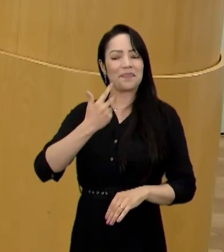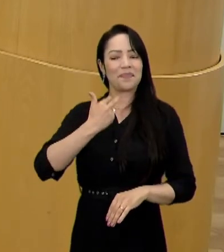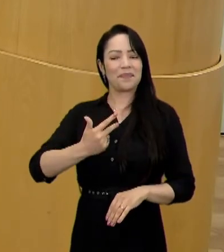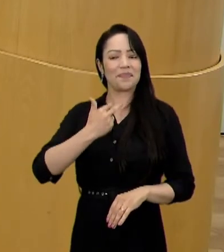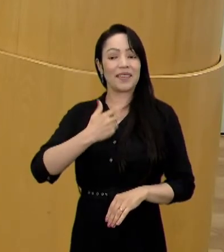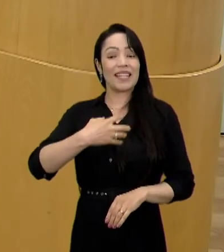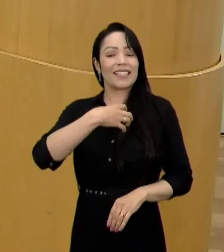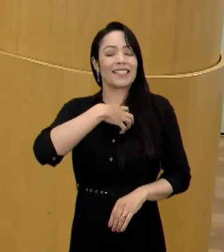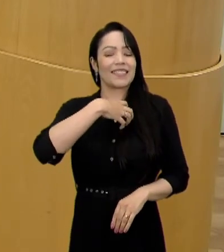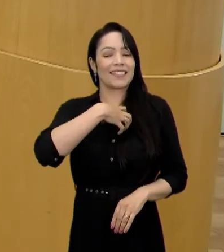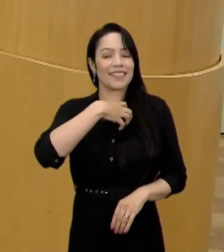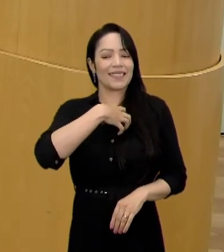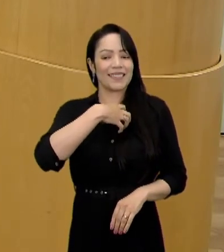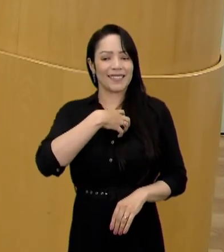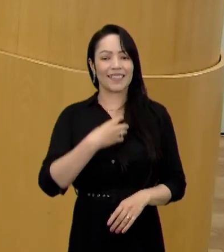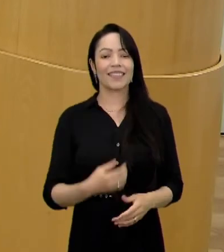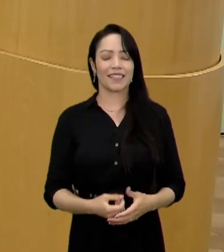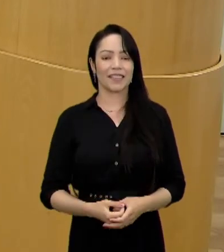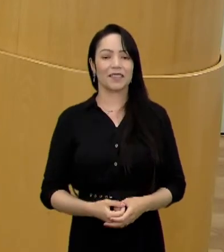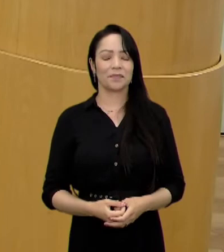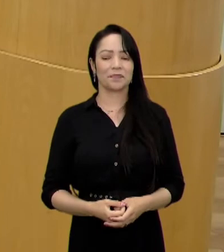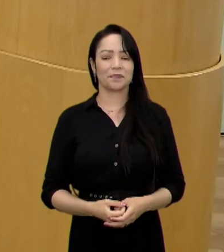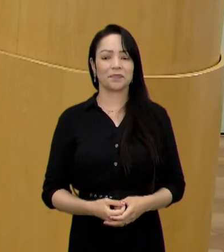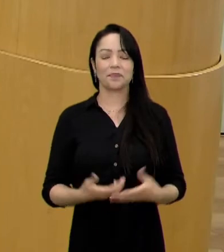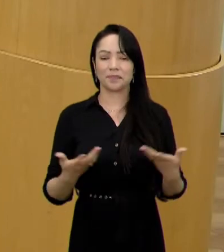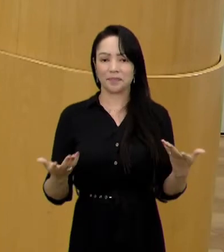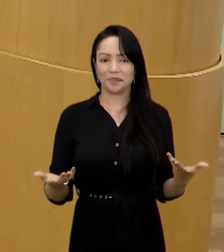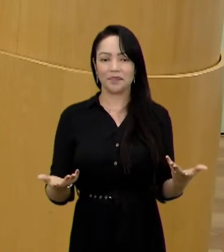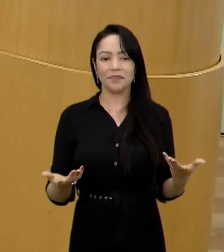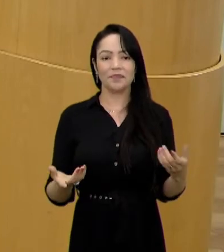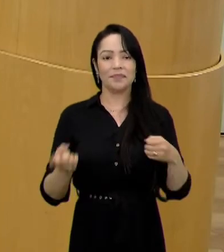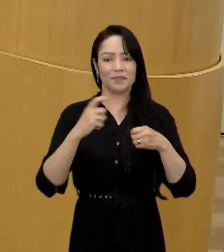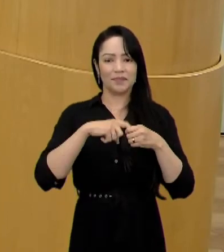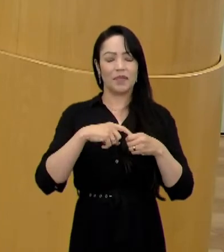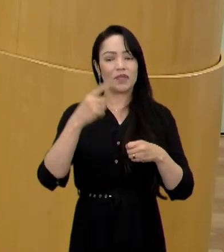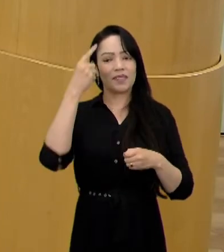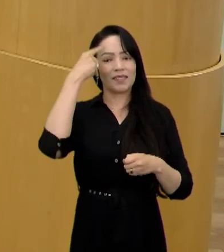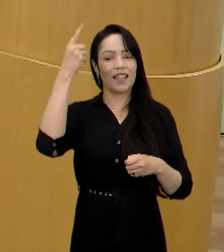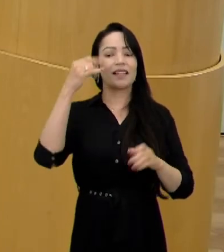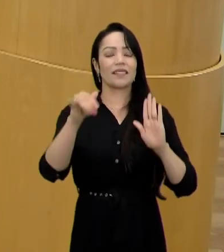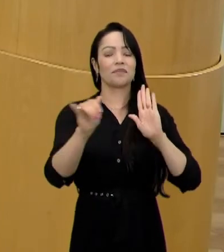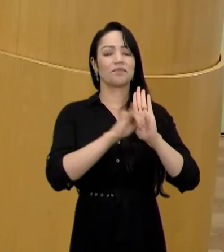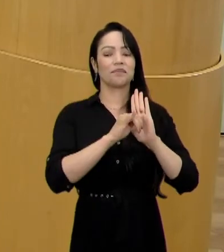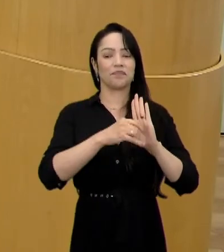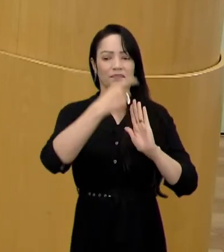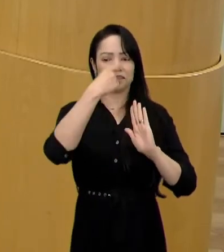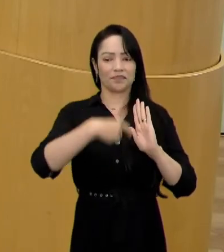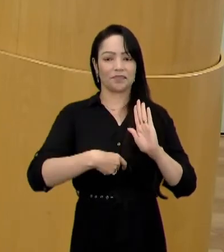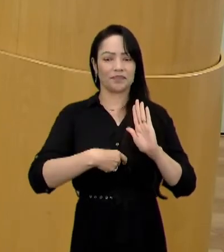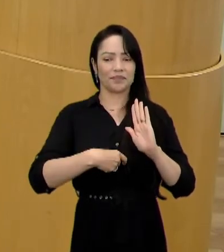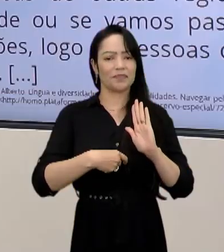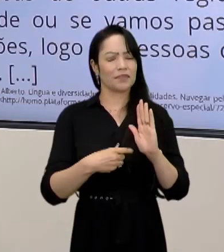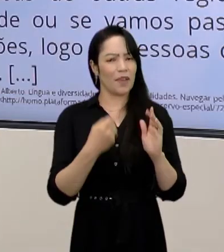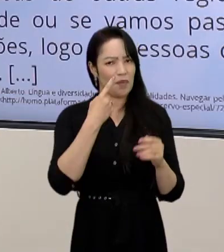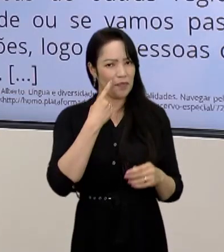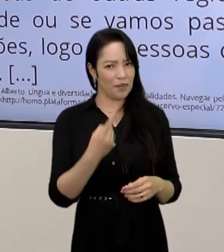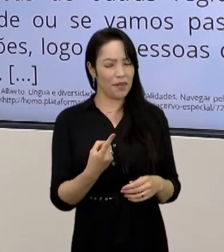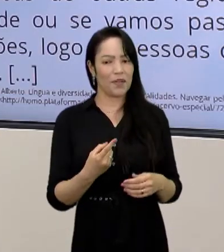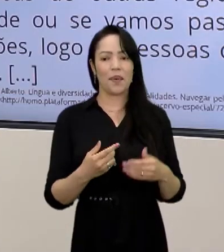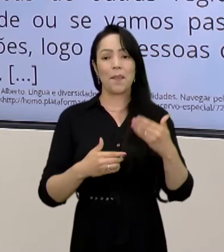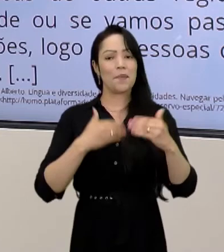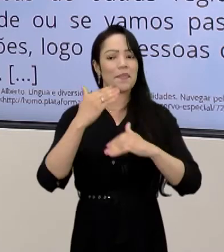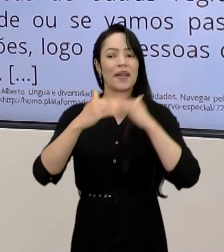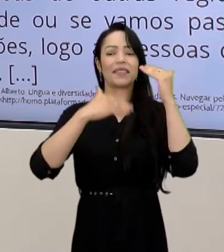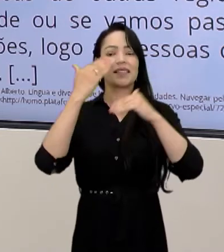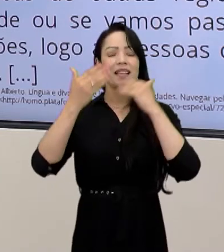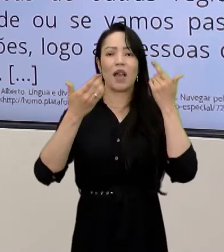questão do sentimento que a gente já comentou, né? Que é voltando aí nessa identidade, né? Então, olha como vai muito além e